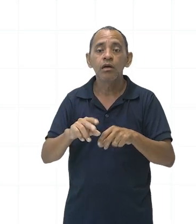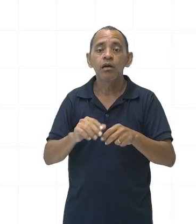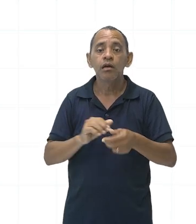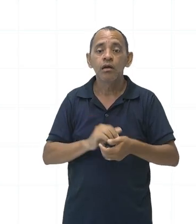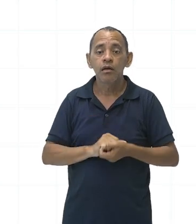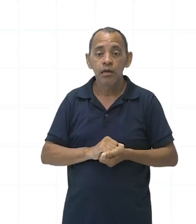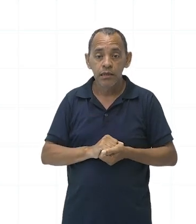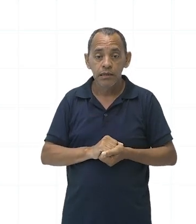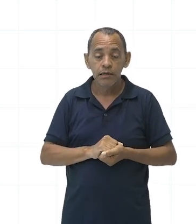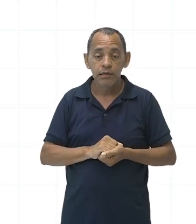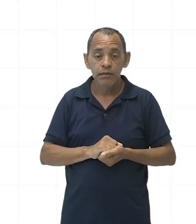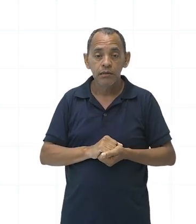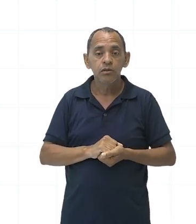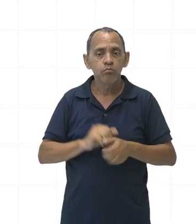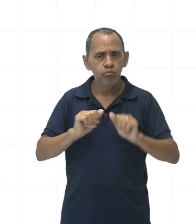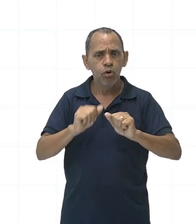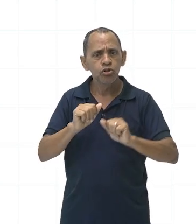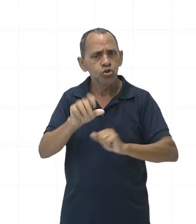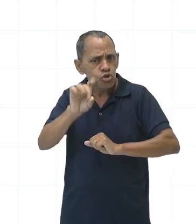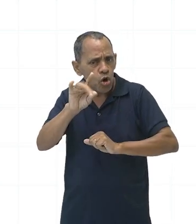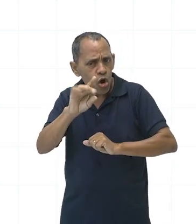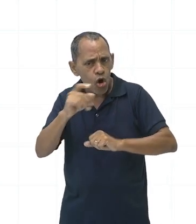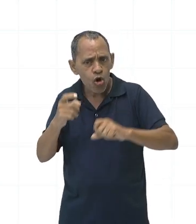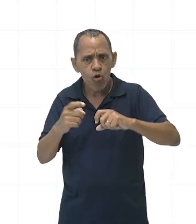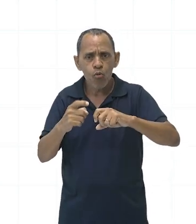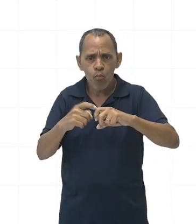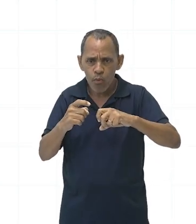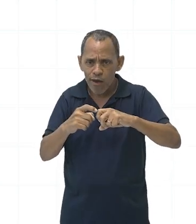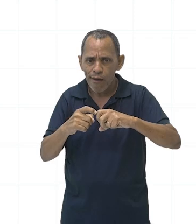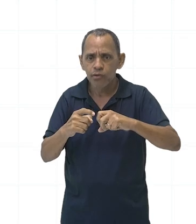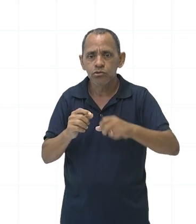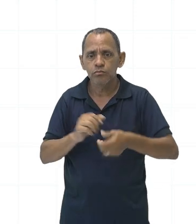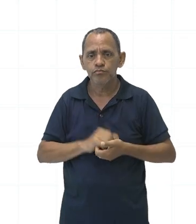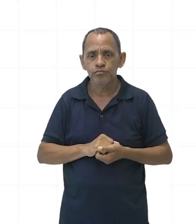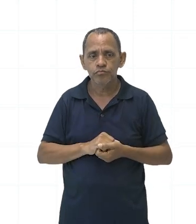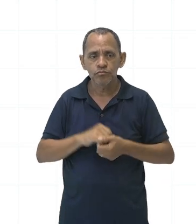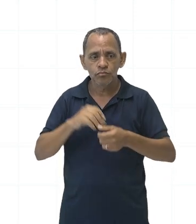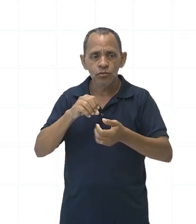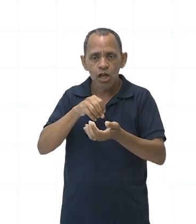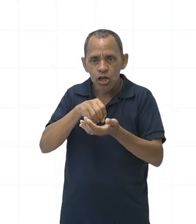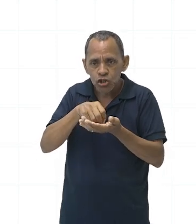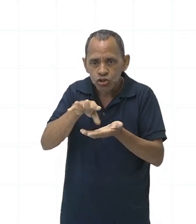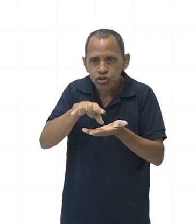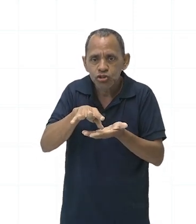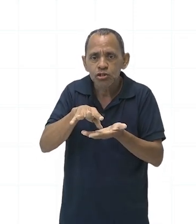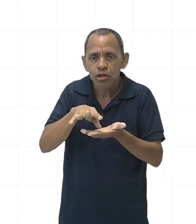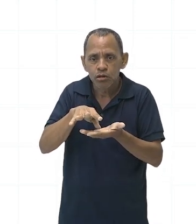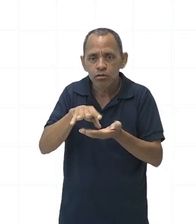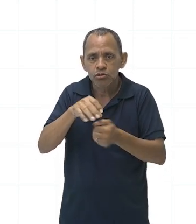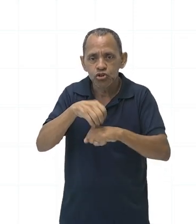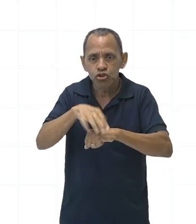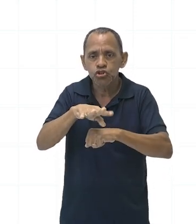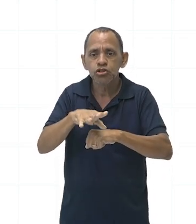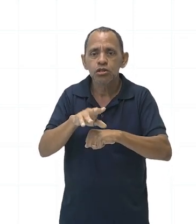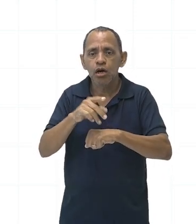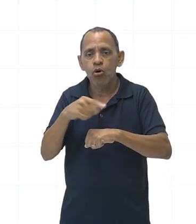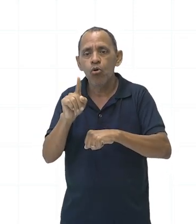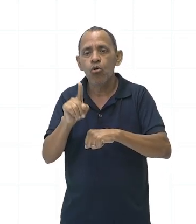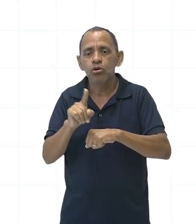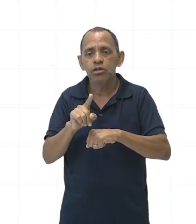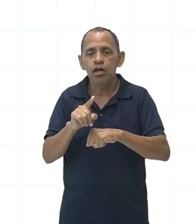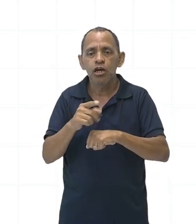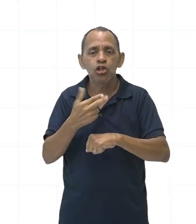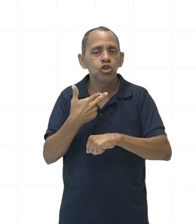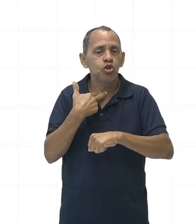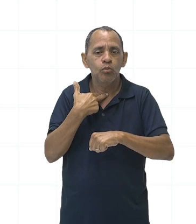bom? Outra dica de cuidado geral. Não use algodão para estancar o sangue, porque